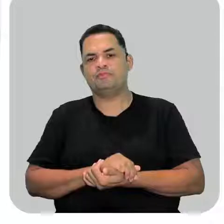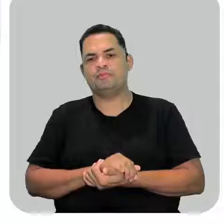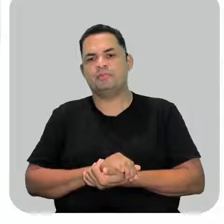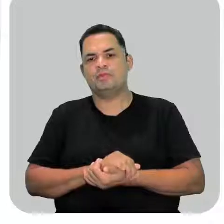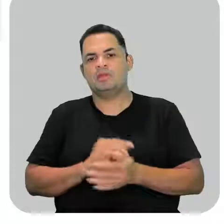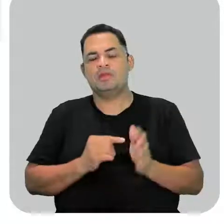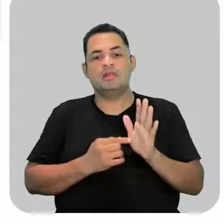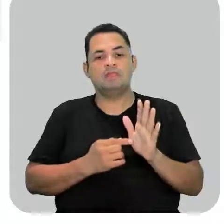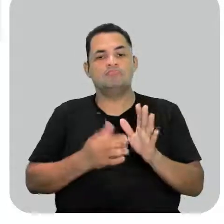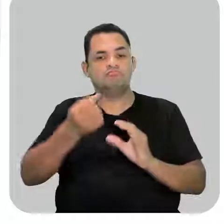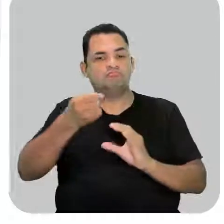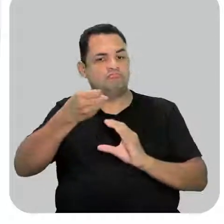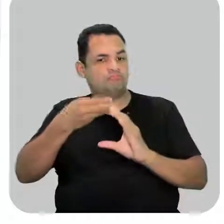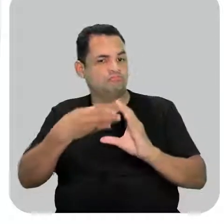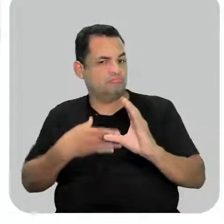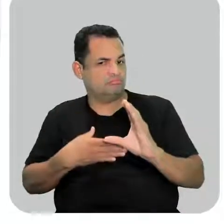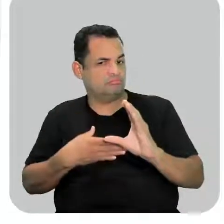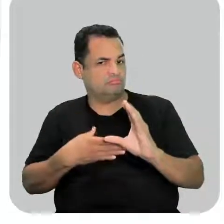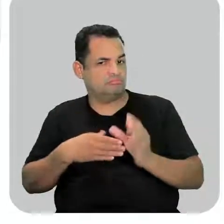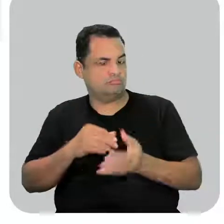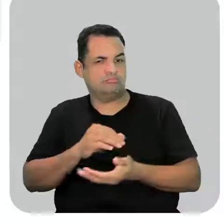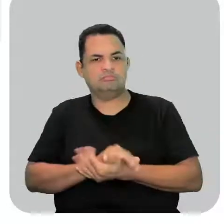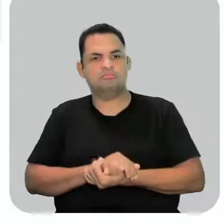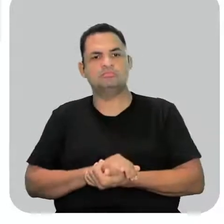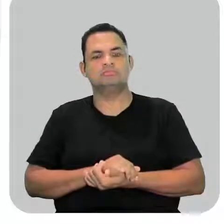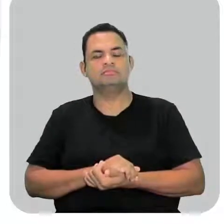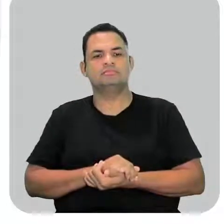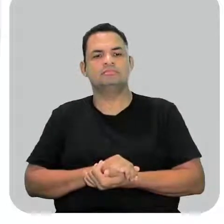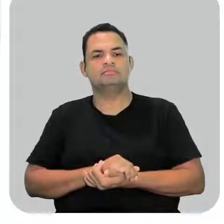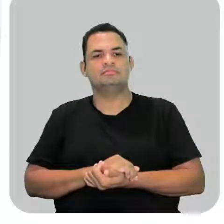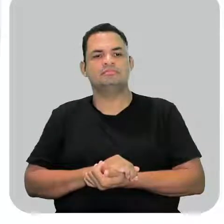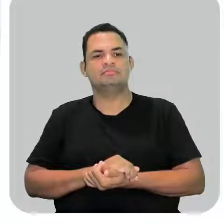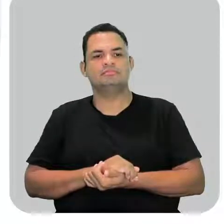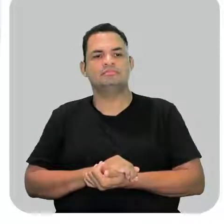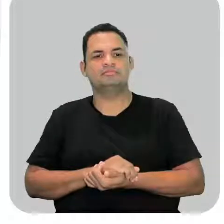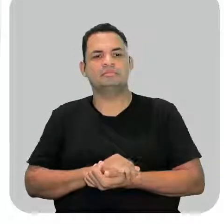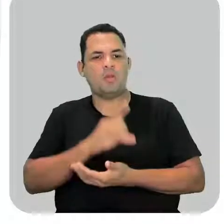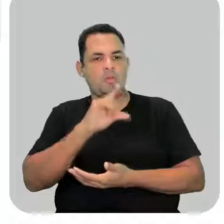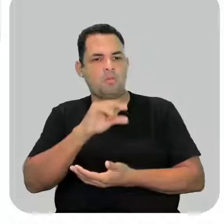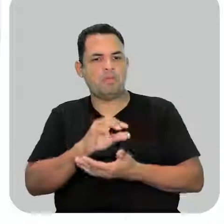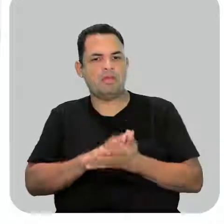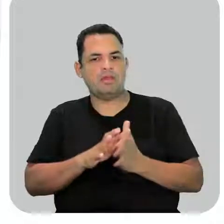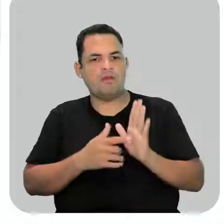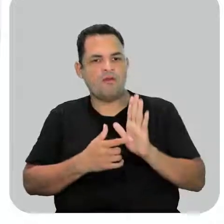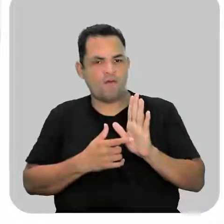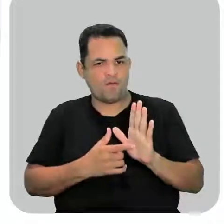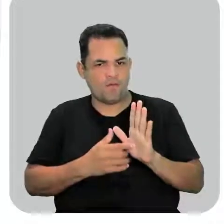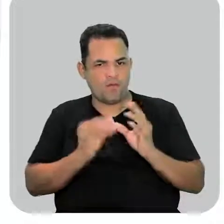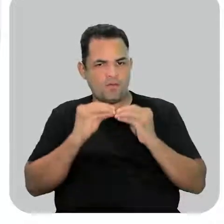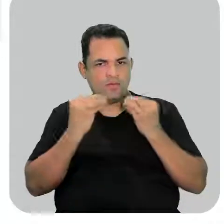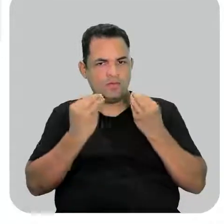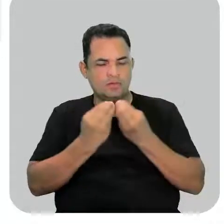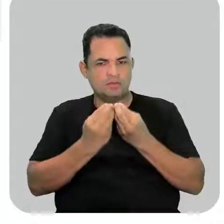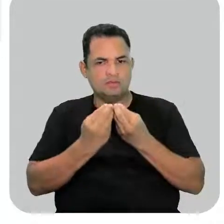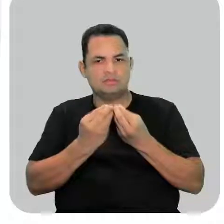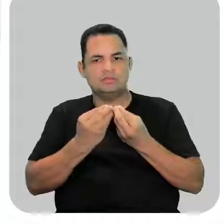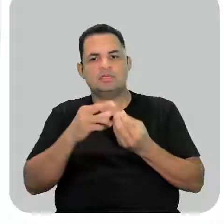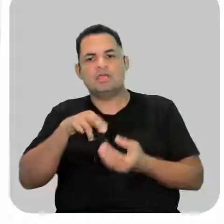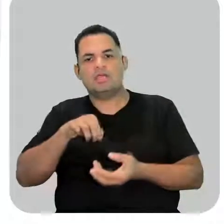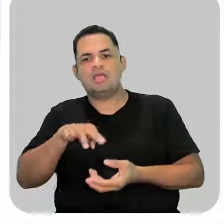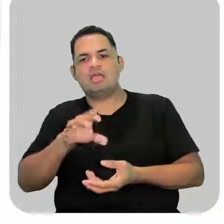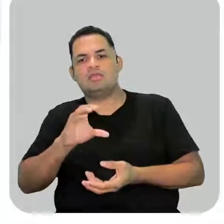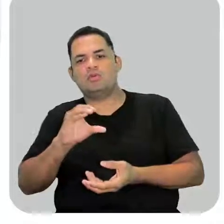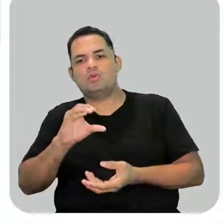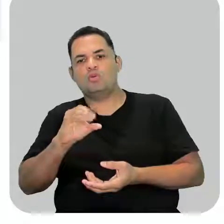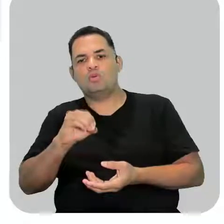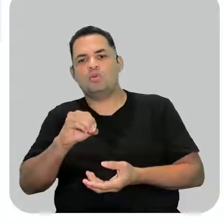representa a função, meu Deus, quase que não sai o raciocínio. O menor nitro composto que representa essa função, ele é o